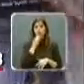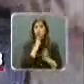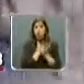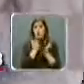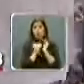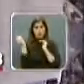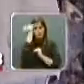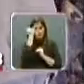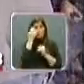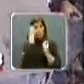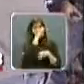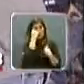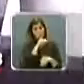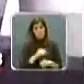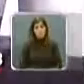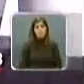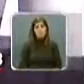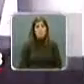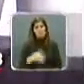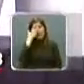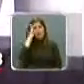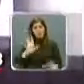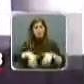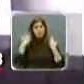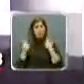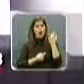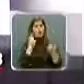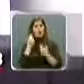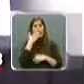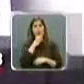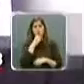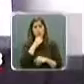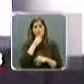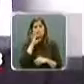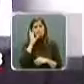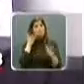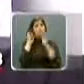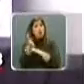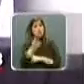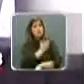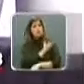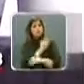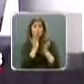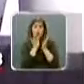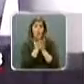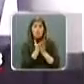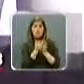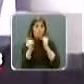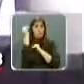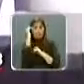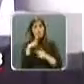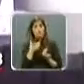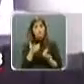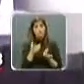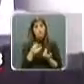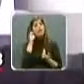escolas superiores de educação. Acho que indigna qualquer estudante que esteja numa escola superior. E acho que também os que estão, por exemplo,